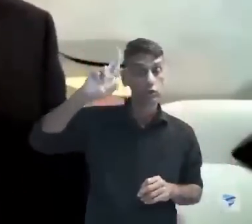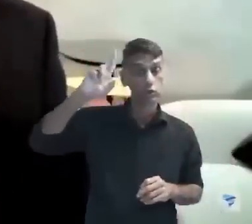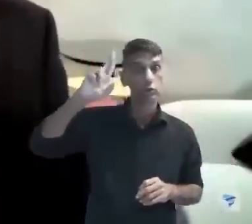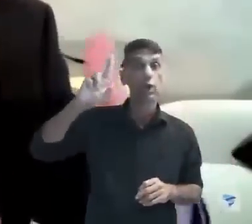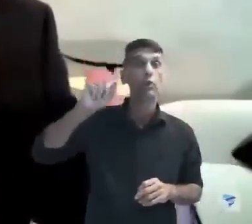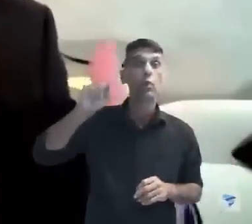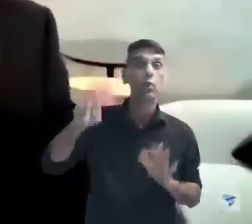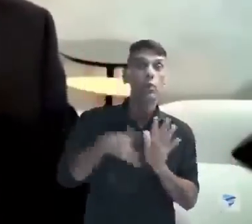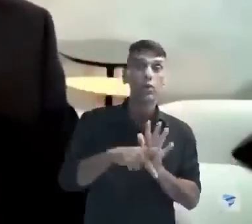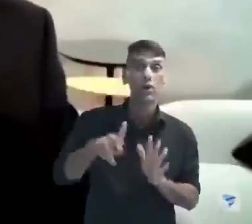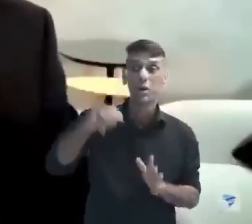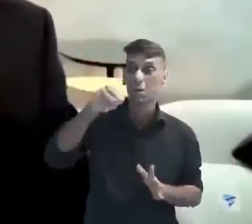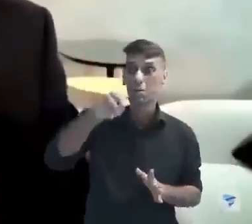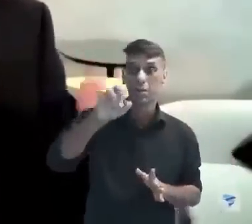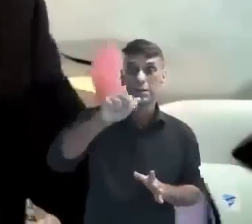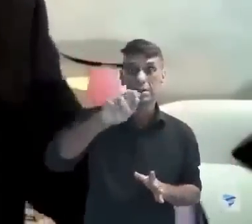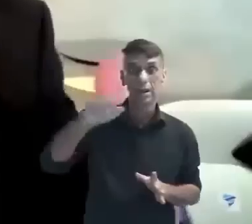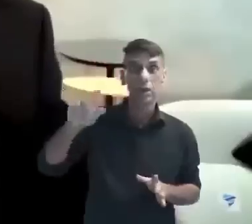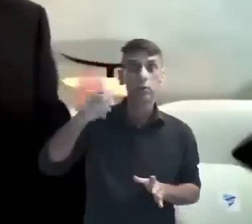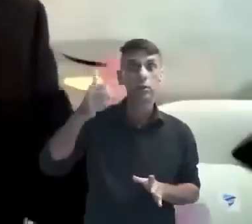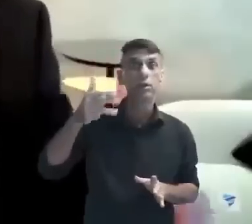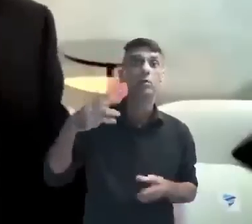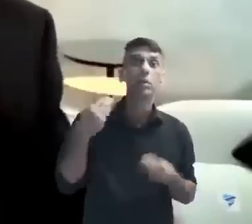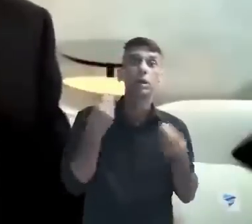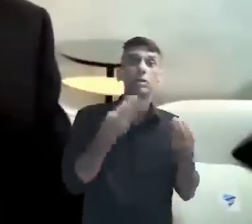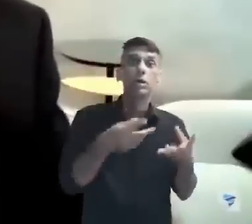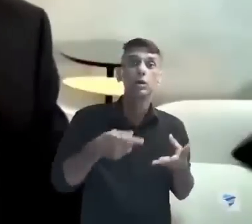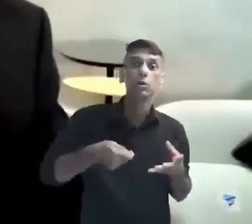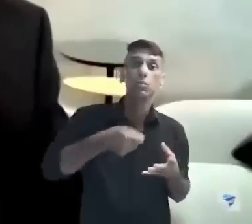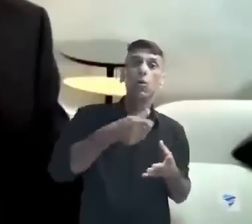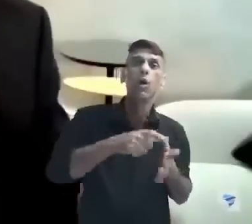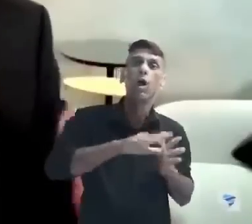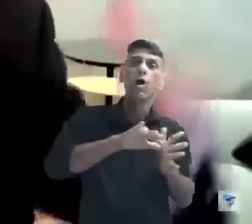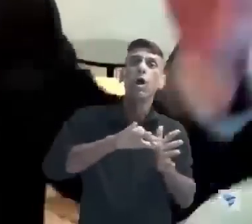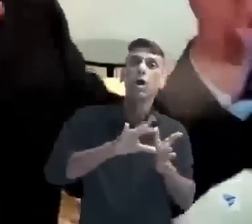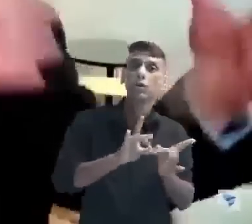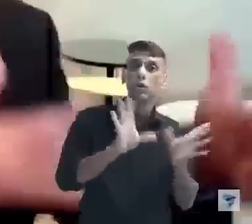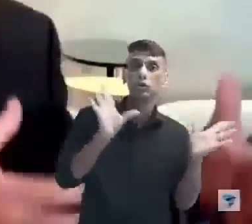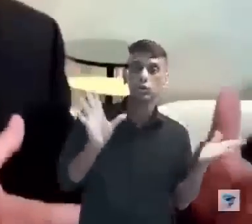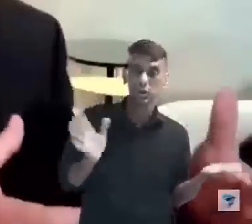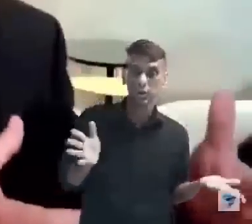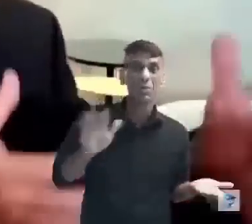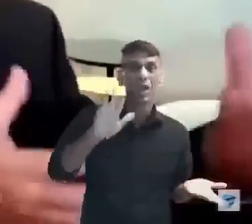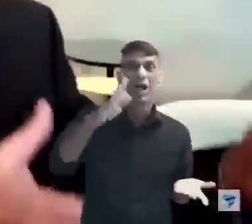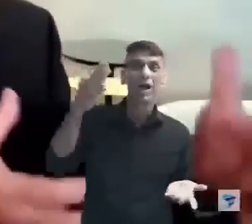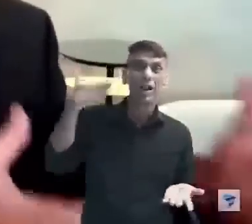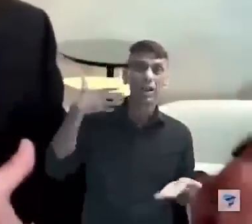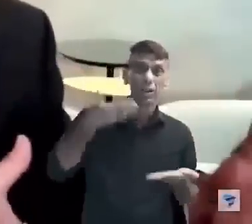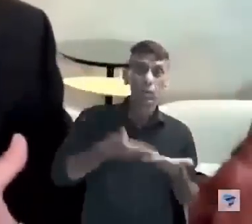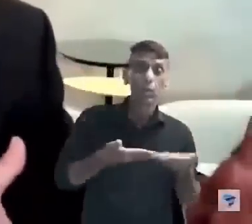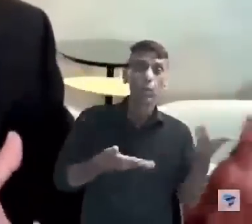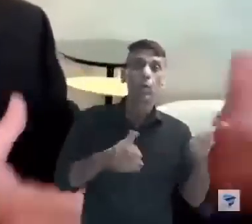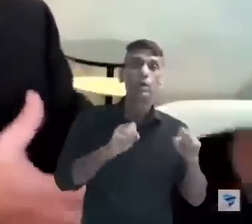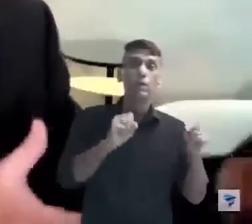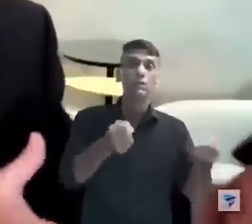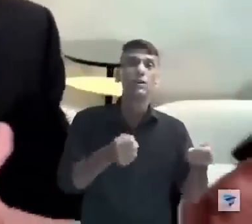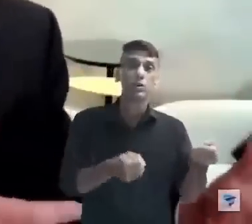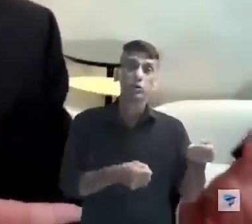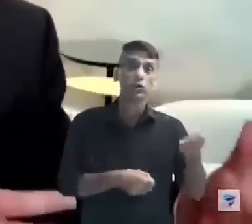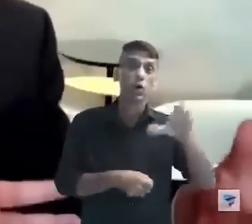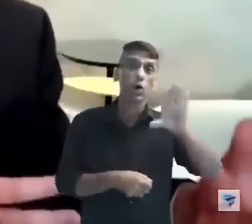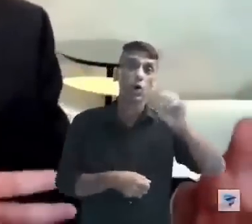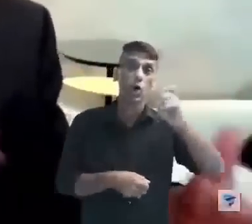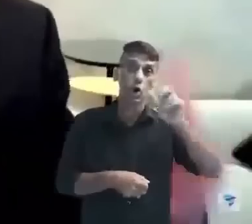Mensalão, condenado e preso, porque o Lula deu demite para ele roubar, porque vem lá de trás de ser o cara que defendia o Collor e o Fernando